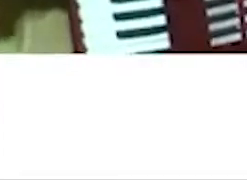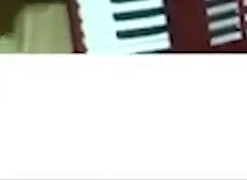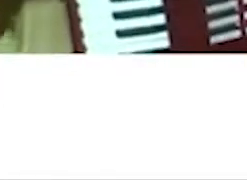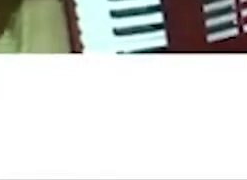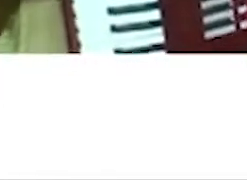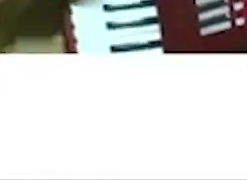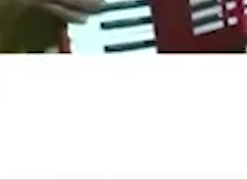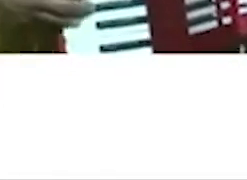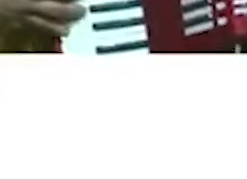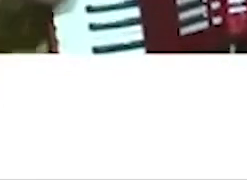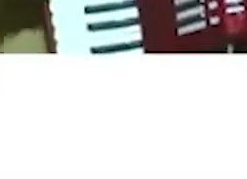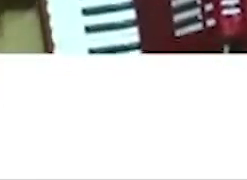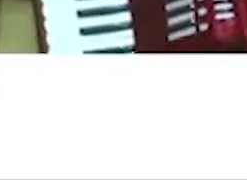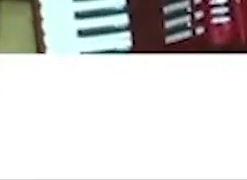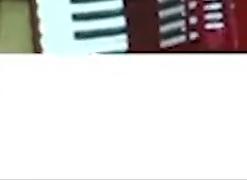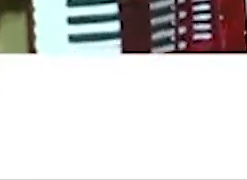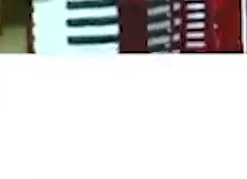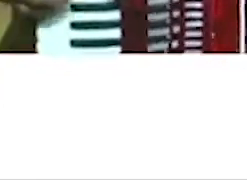essa demora.